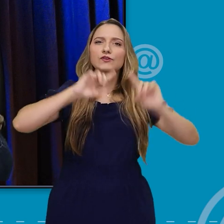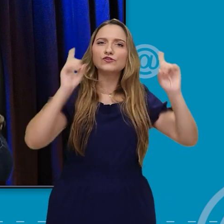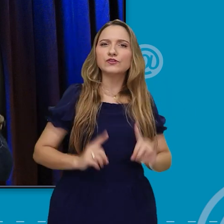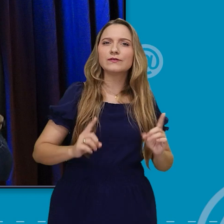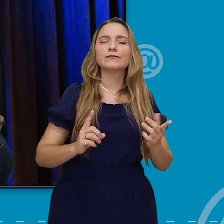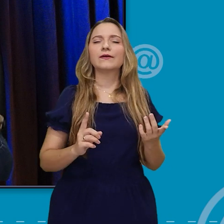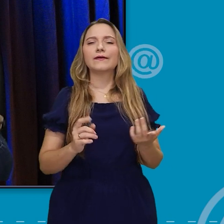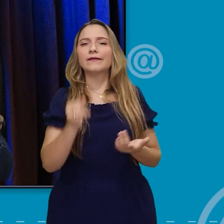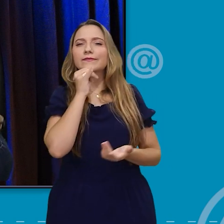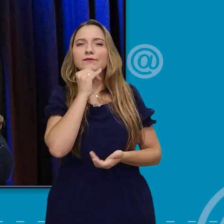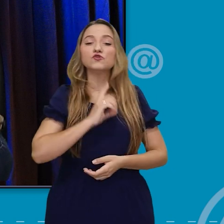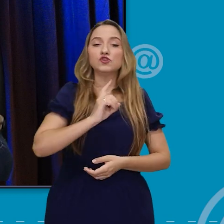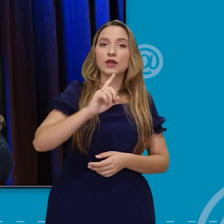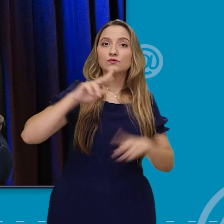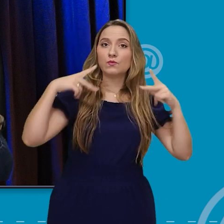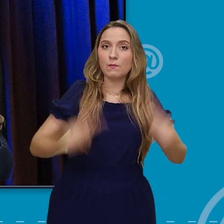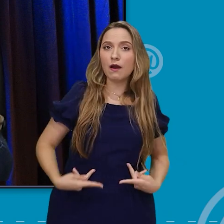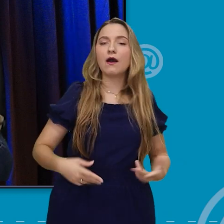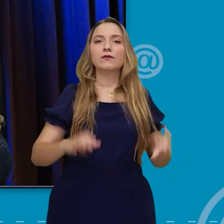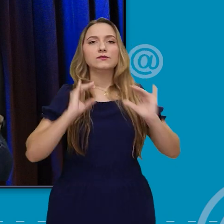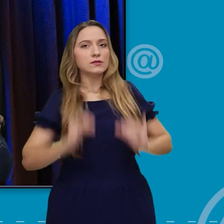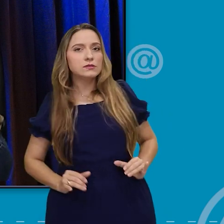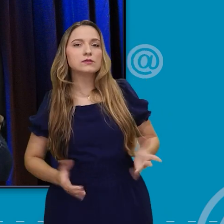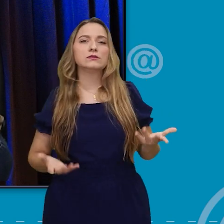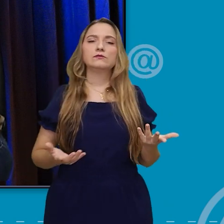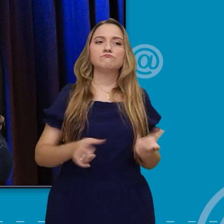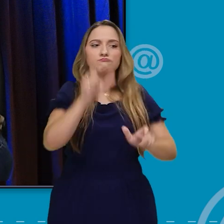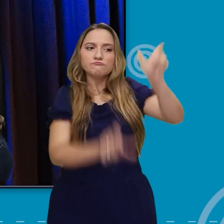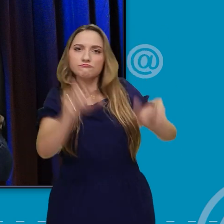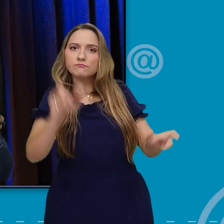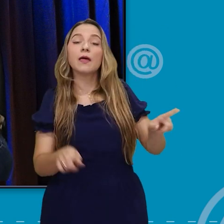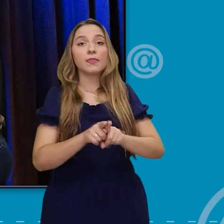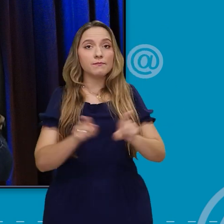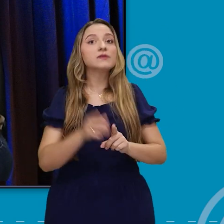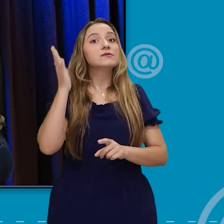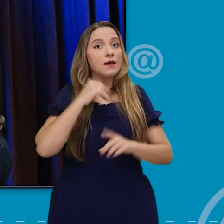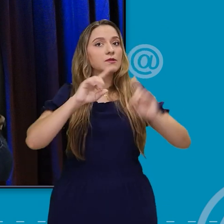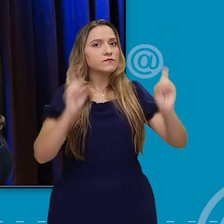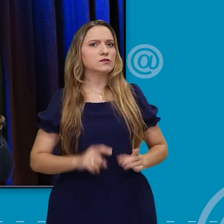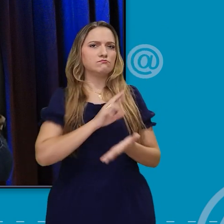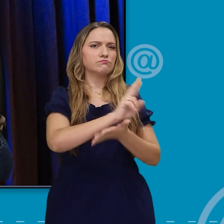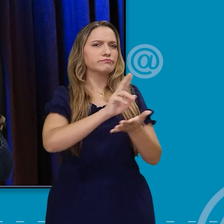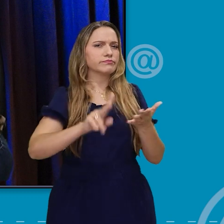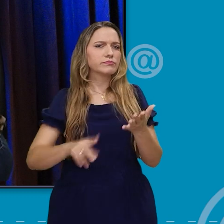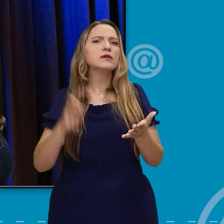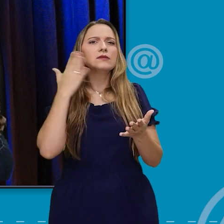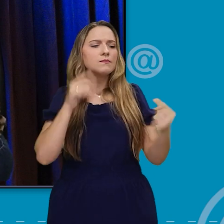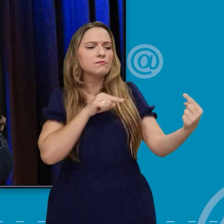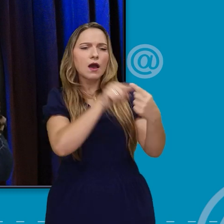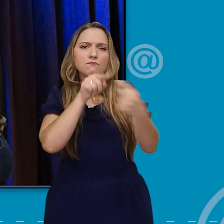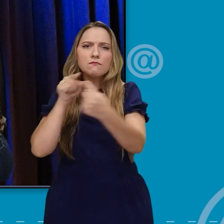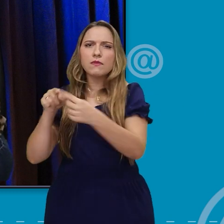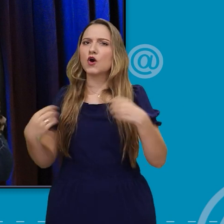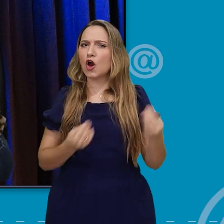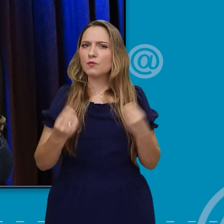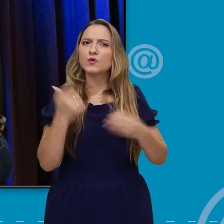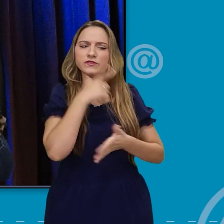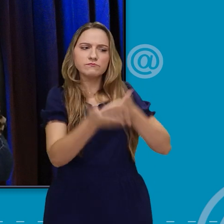Entendi. Quando a gente fala aqui, vamos supor, especificamente aqui na nossa rede, a gente tem aqui uma equipe. Como é que é